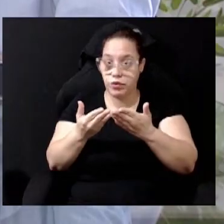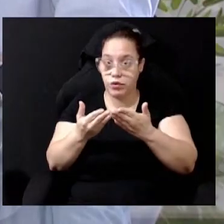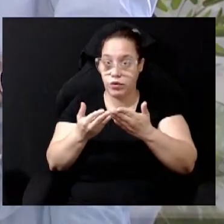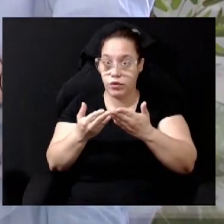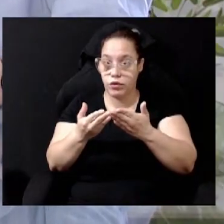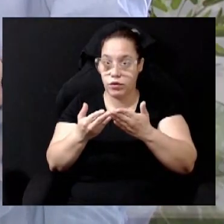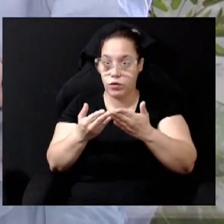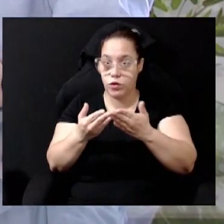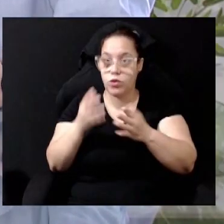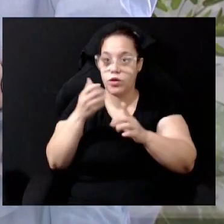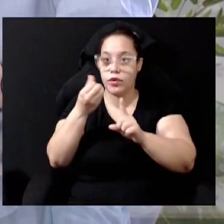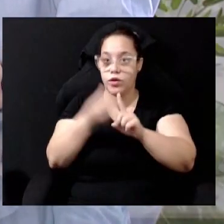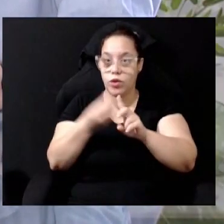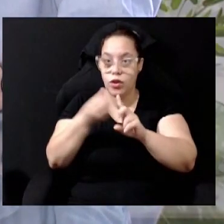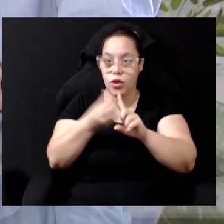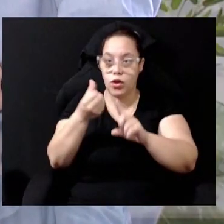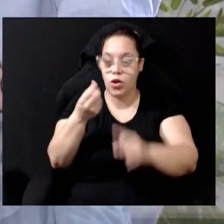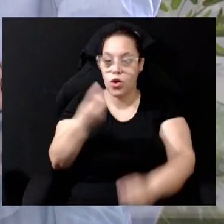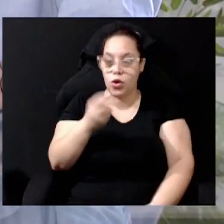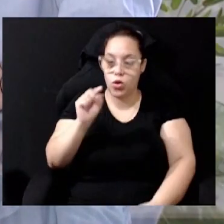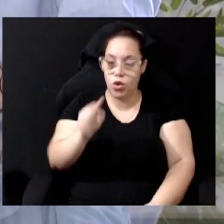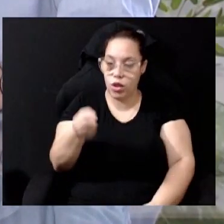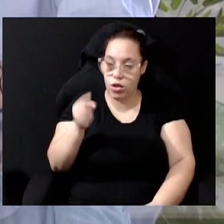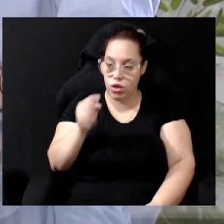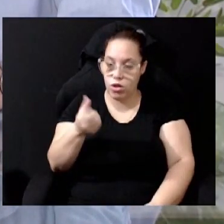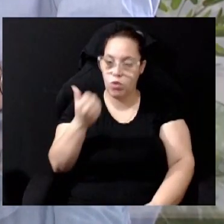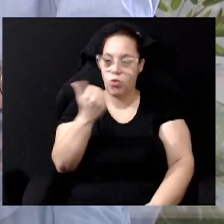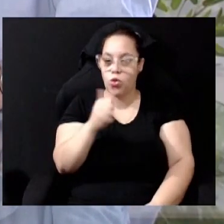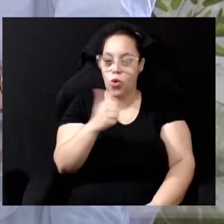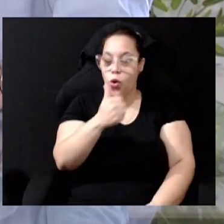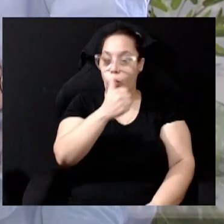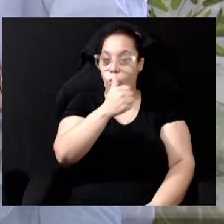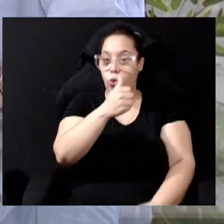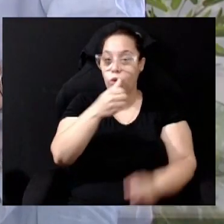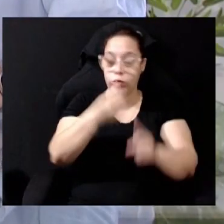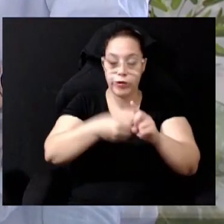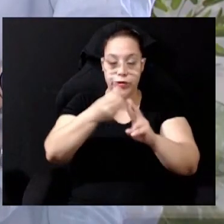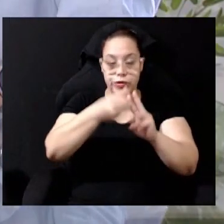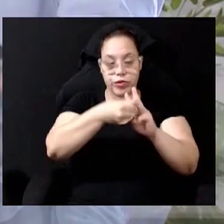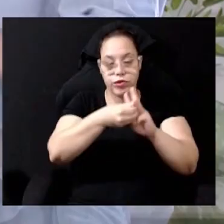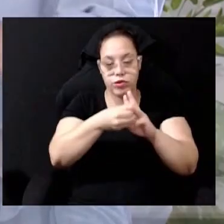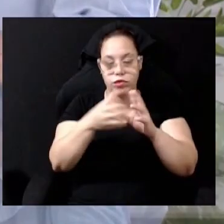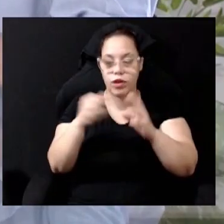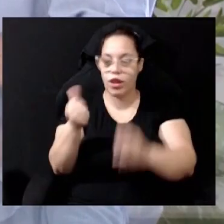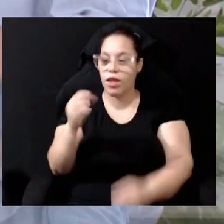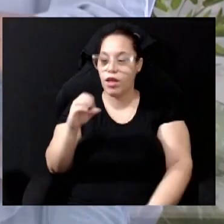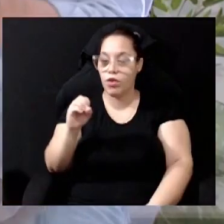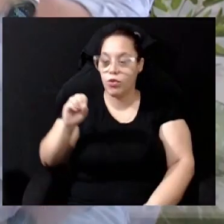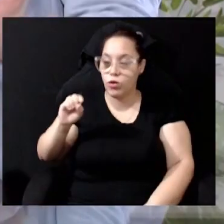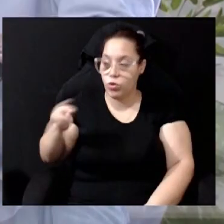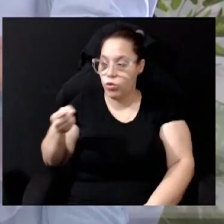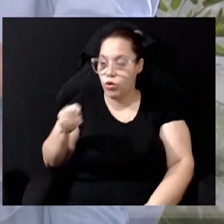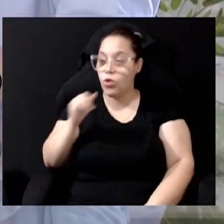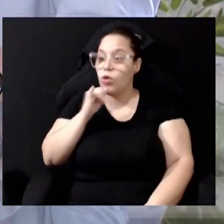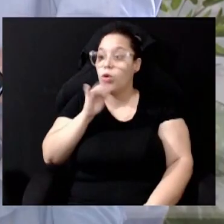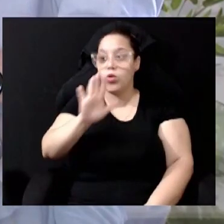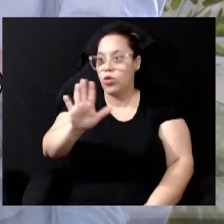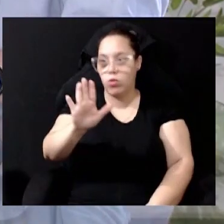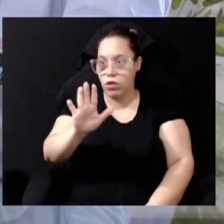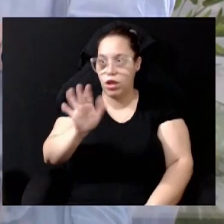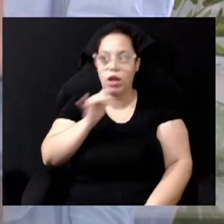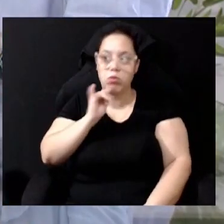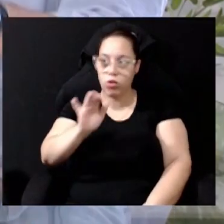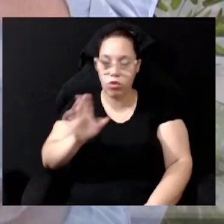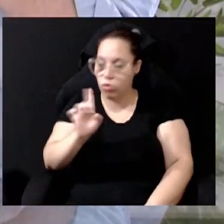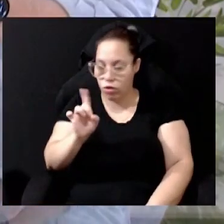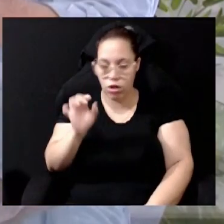recebido R$2.000 por 11 meses e recebesse 10 mil no último mês, só por hipótese, a gente sabe que não é assim que